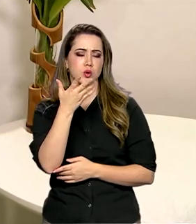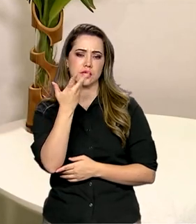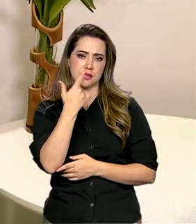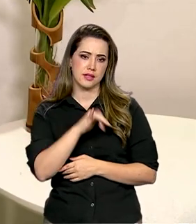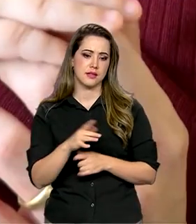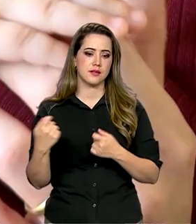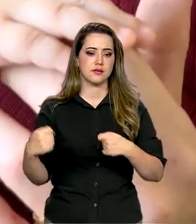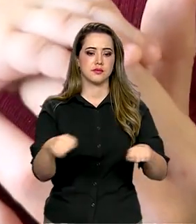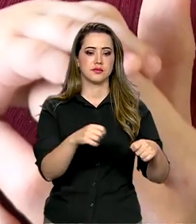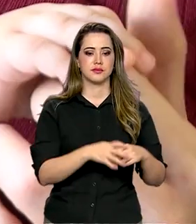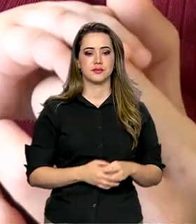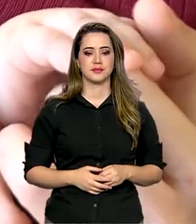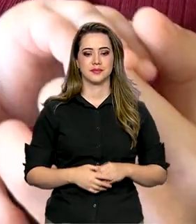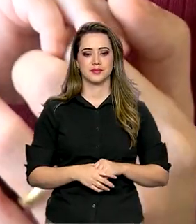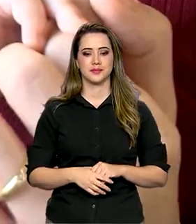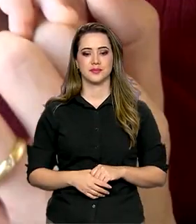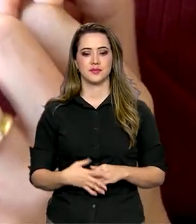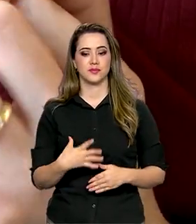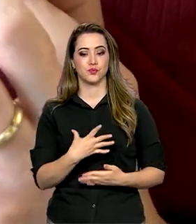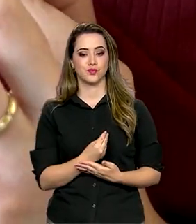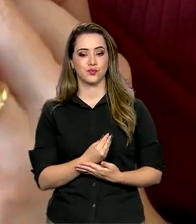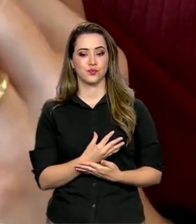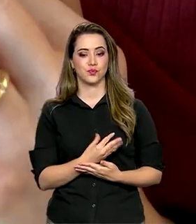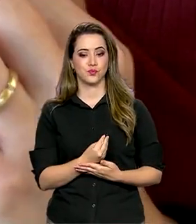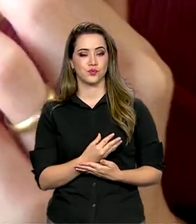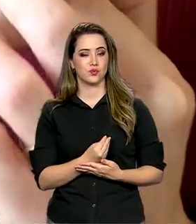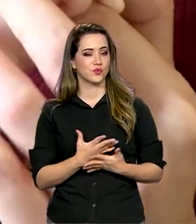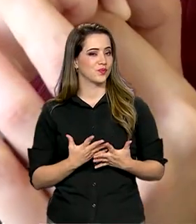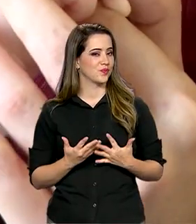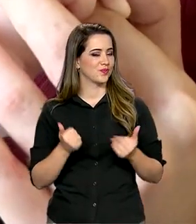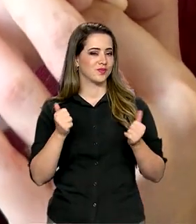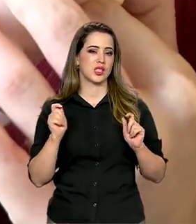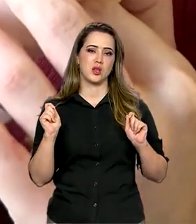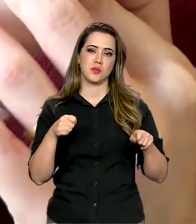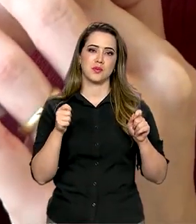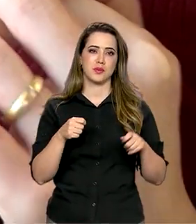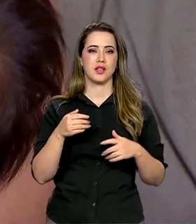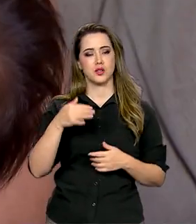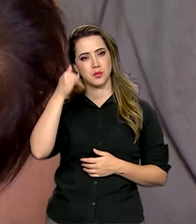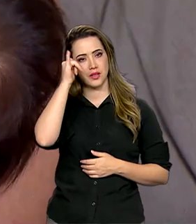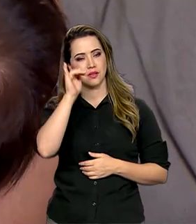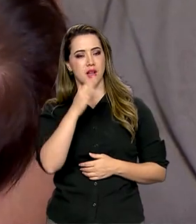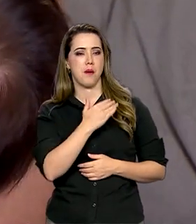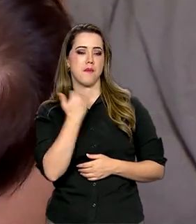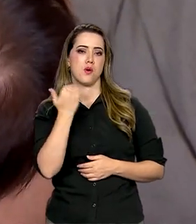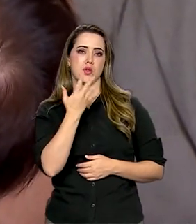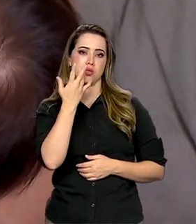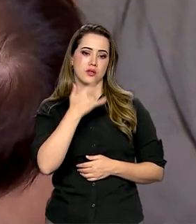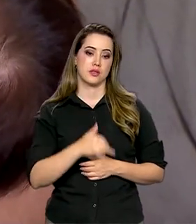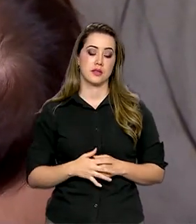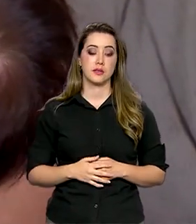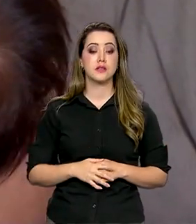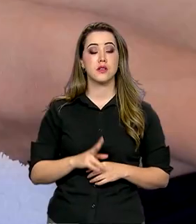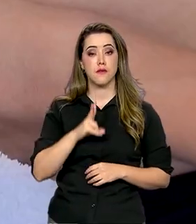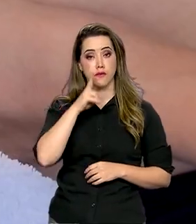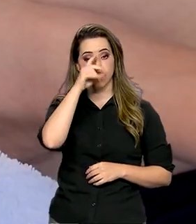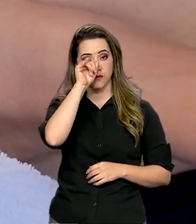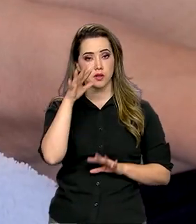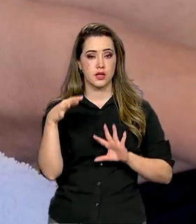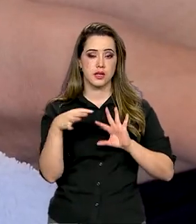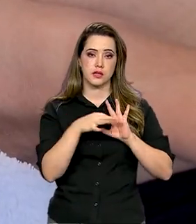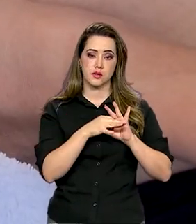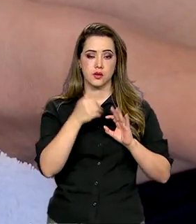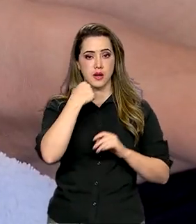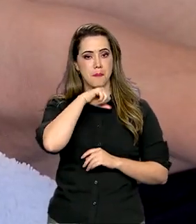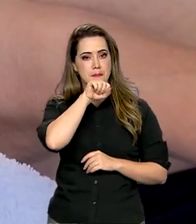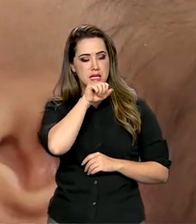que precisam. A amamentação é uma das melhores armas contra a mortalidade infantil. Fortalece o vínculo entre